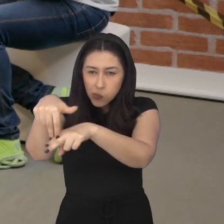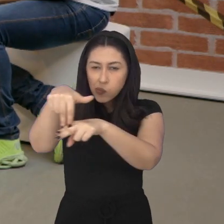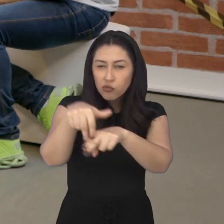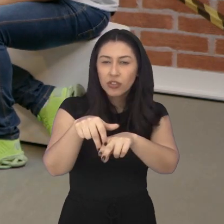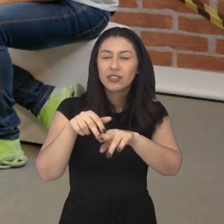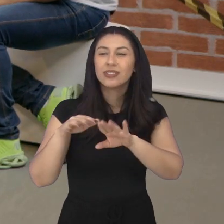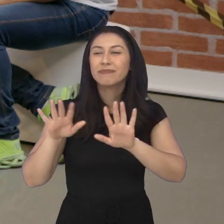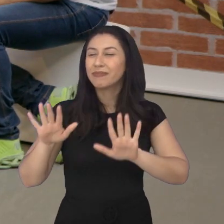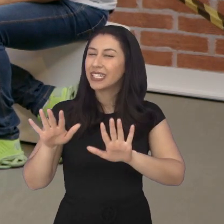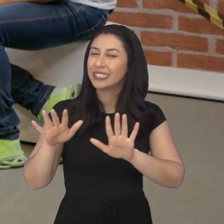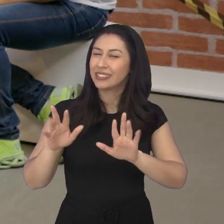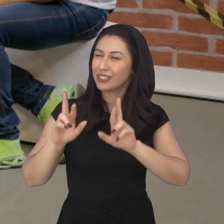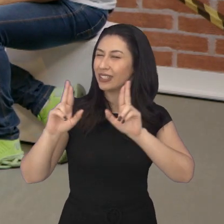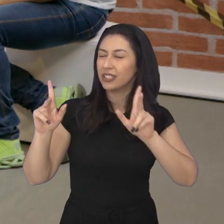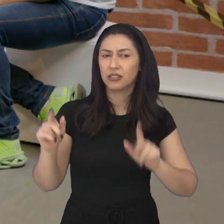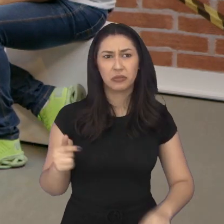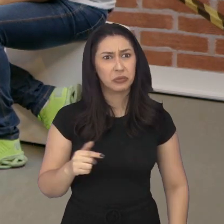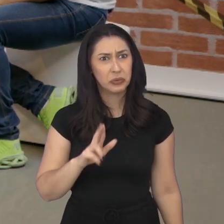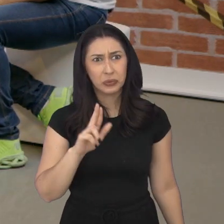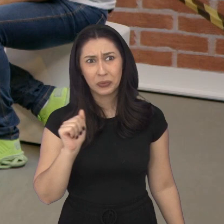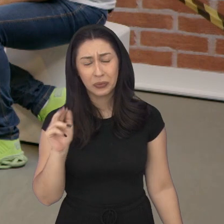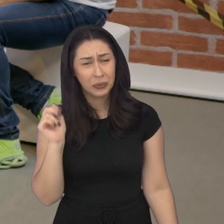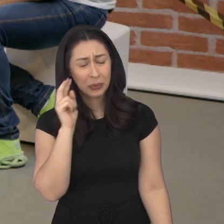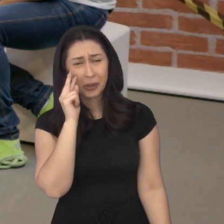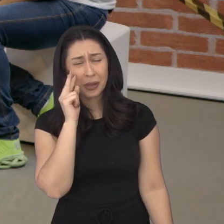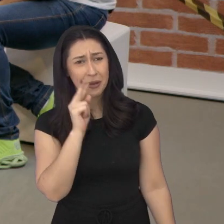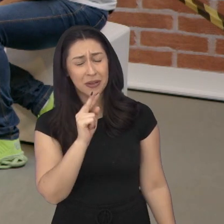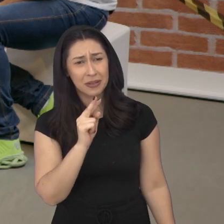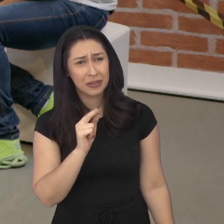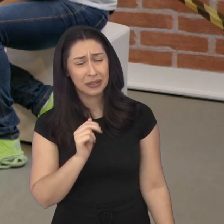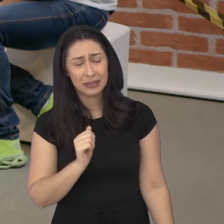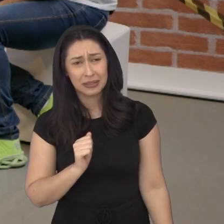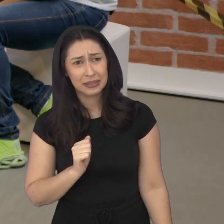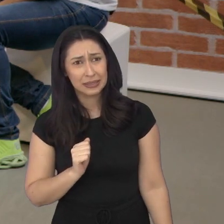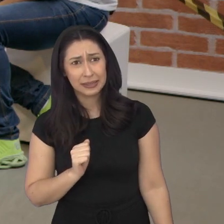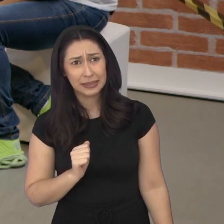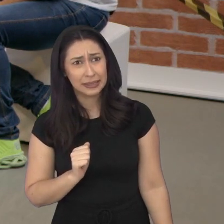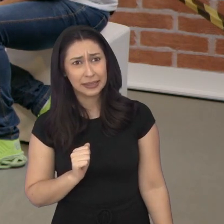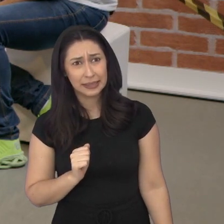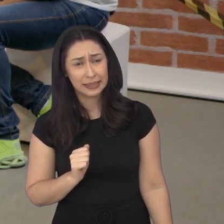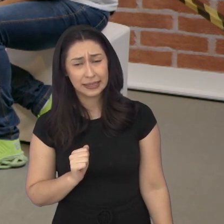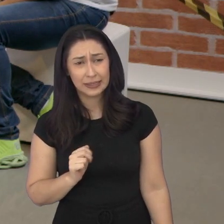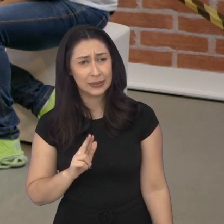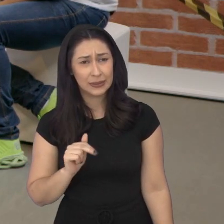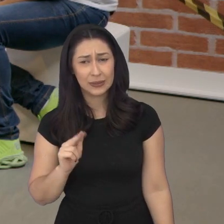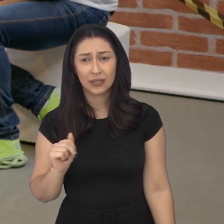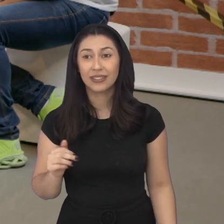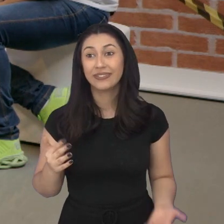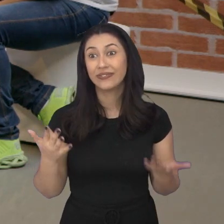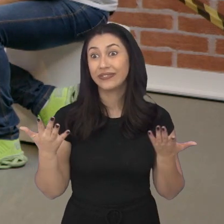Com os bracinhos de fora. Eu nunca tinha visto isso na minha vida. Não sei se conspira. E agora não dá pra desver, né?